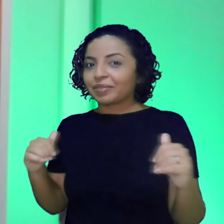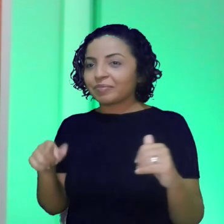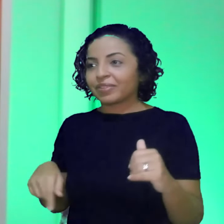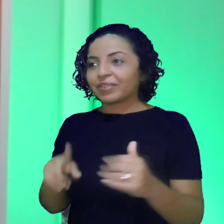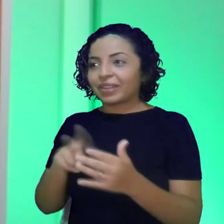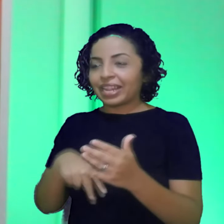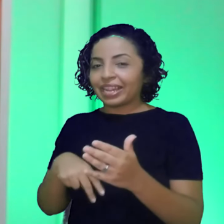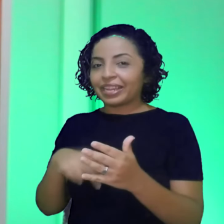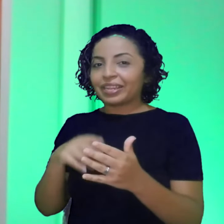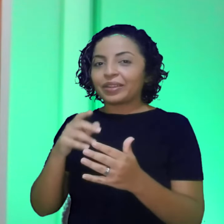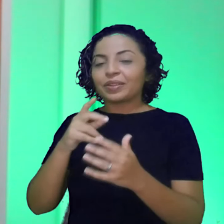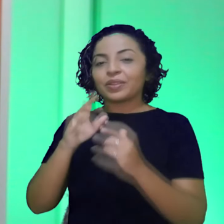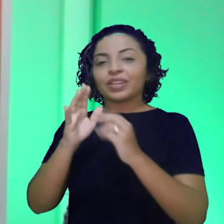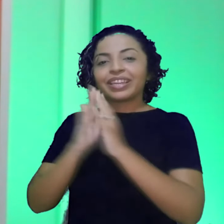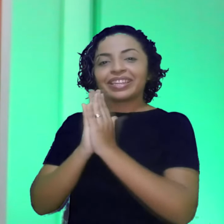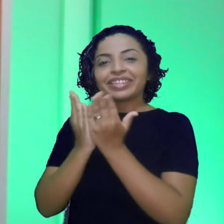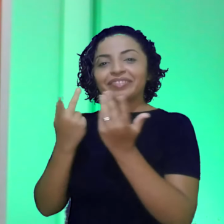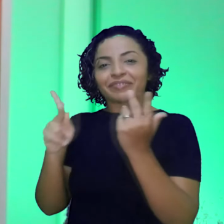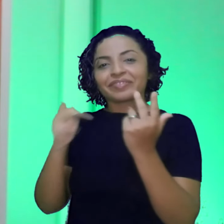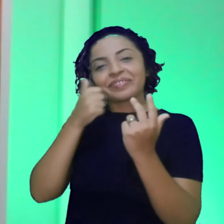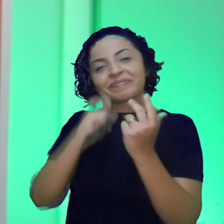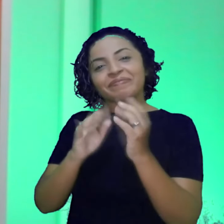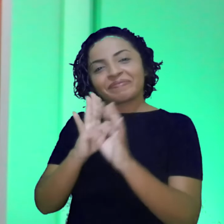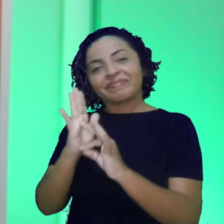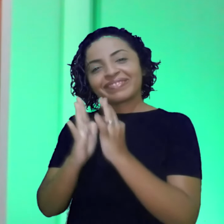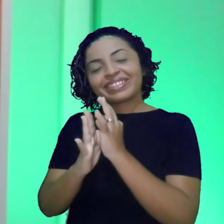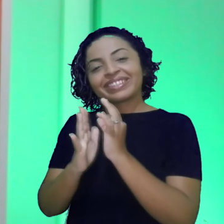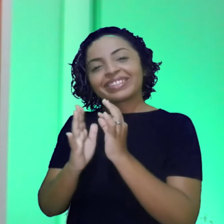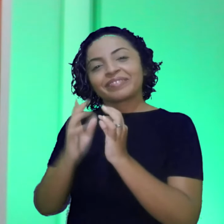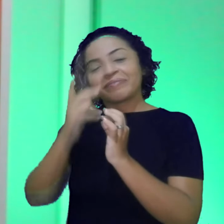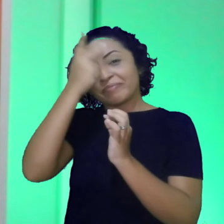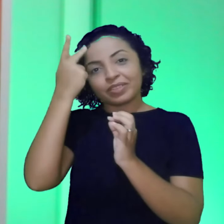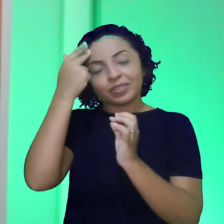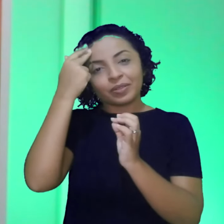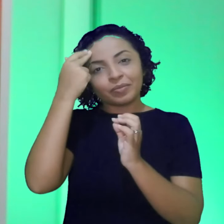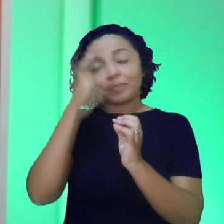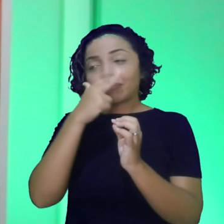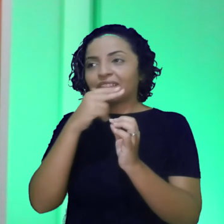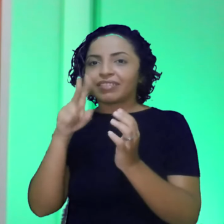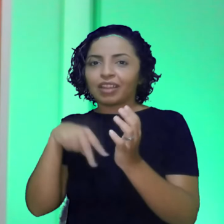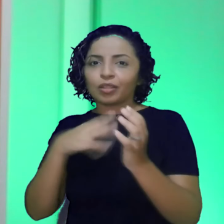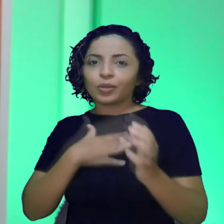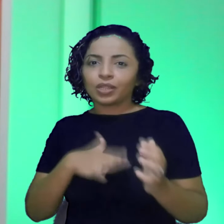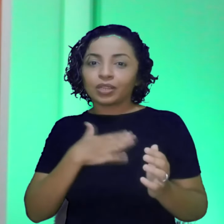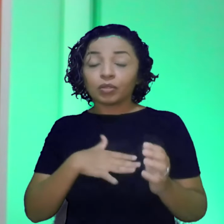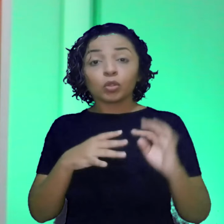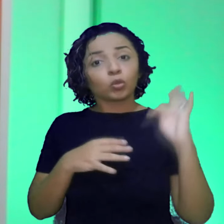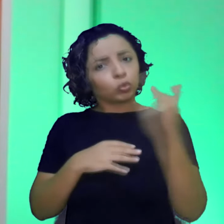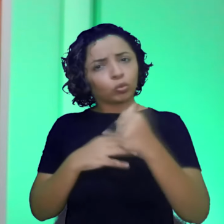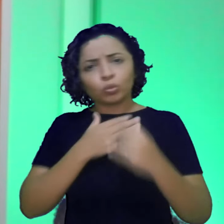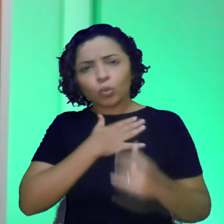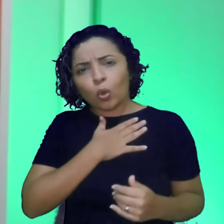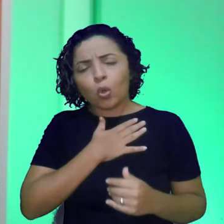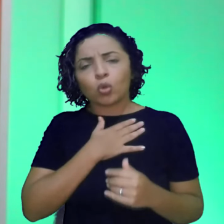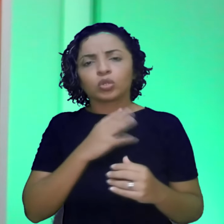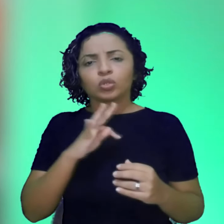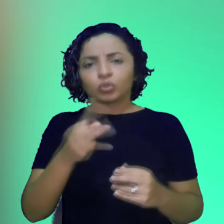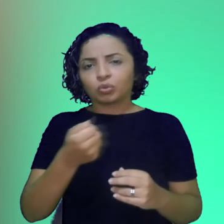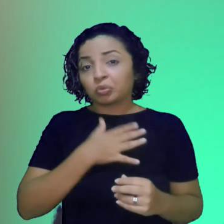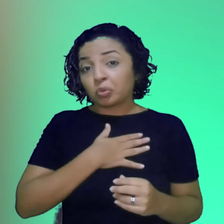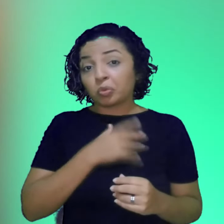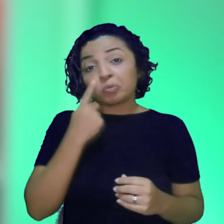carrinho aqui pra ler e não li. E aí, me parece que é uma leitura tranquila e todo mundo gosta, é uma leitura bem